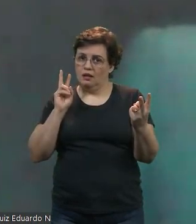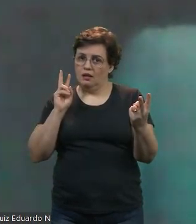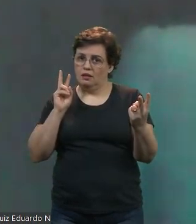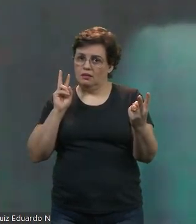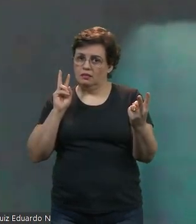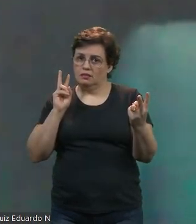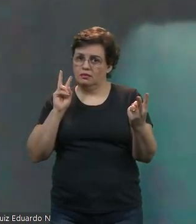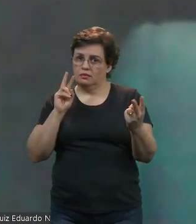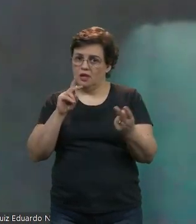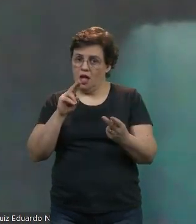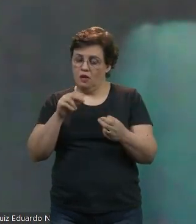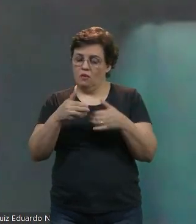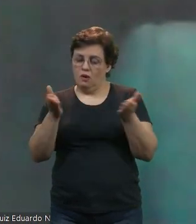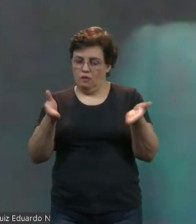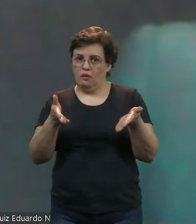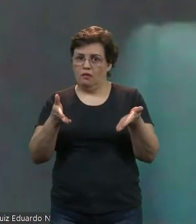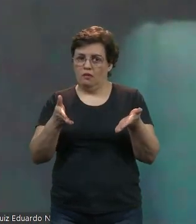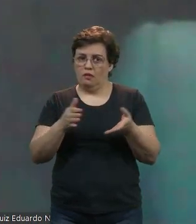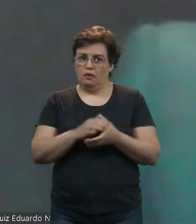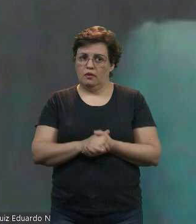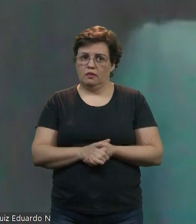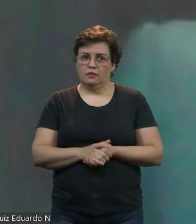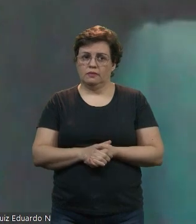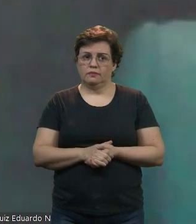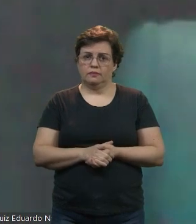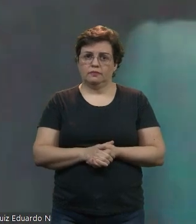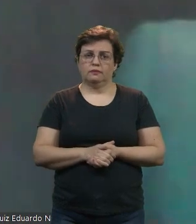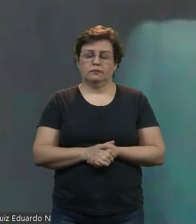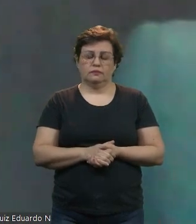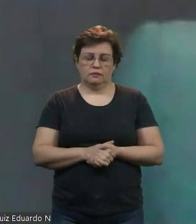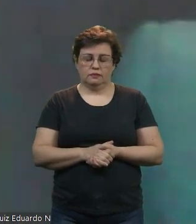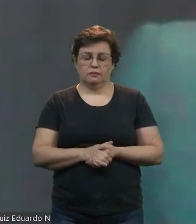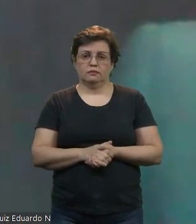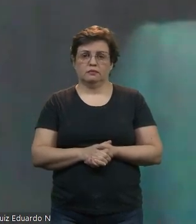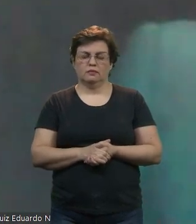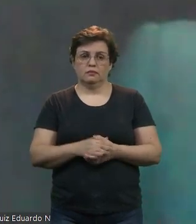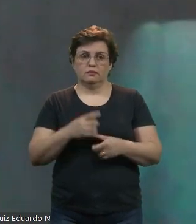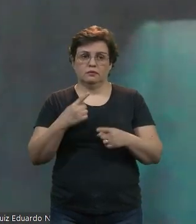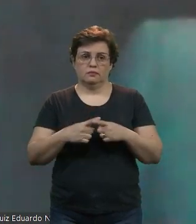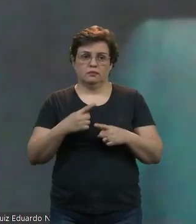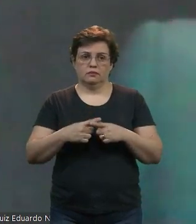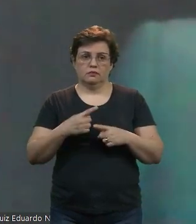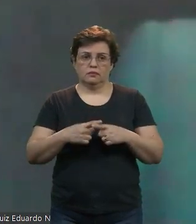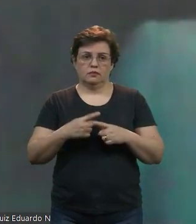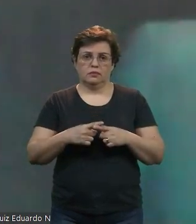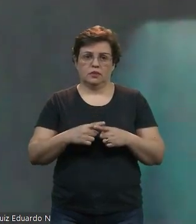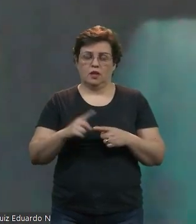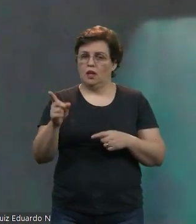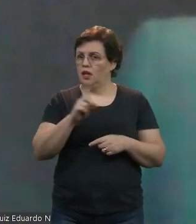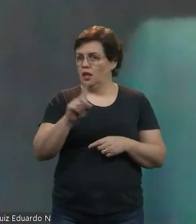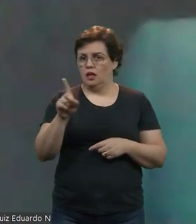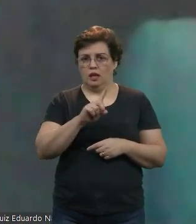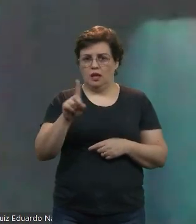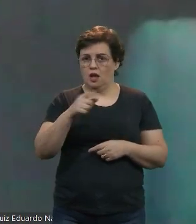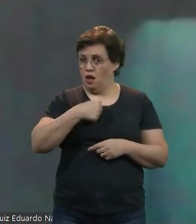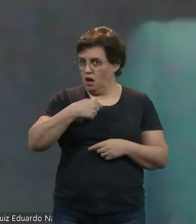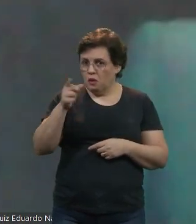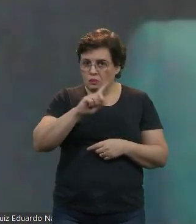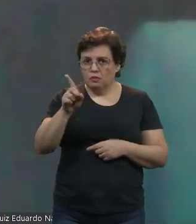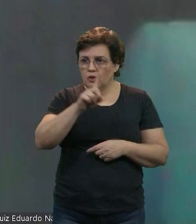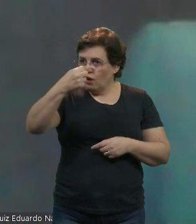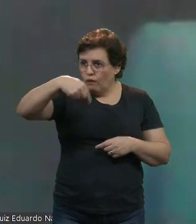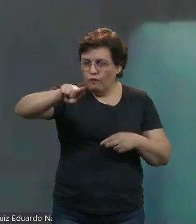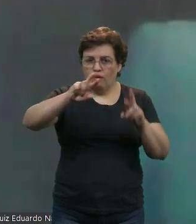da mesma forma que estou fazendo aqui, que me fosse garantida a presença, porque não pretendo participar